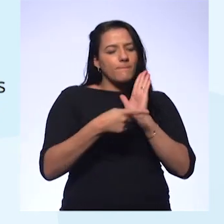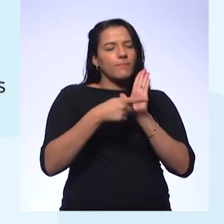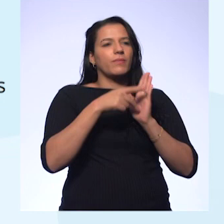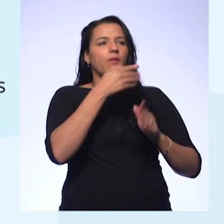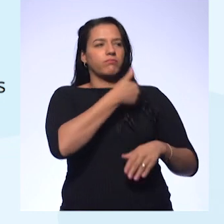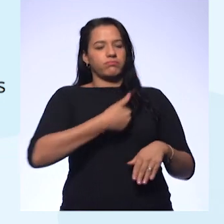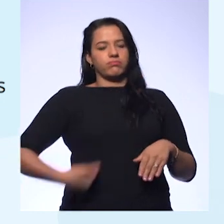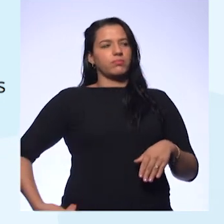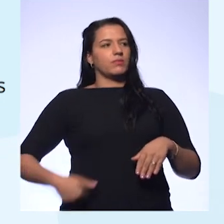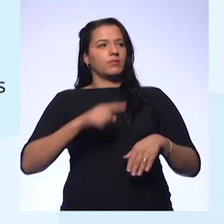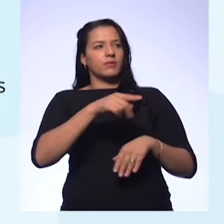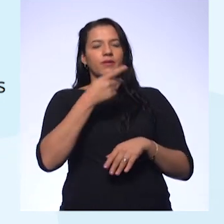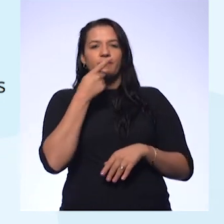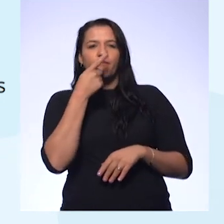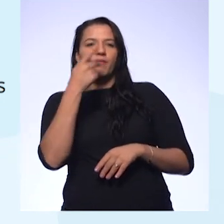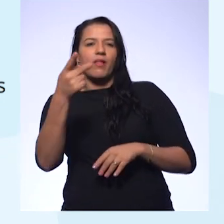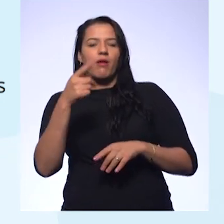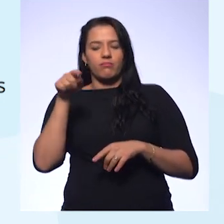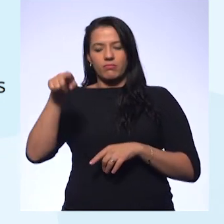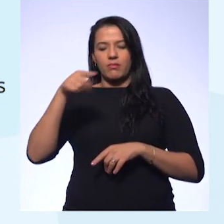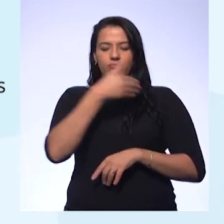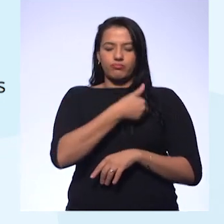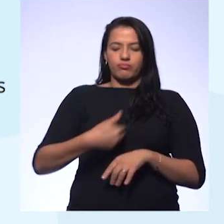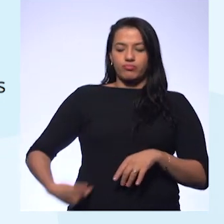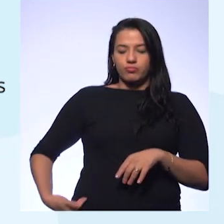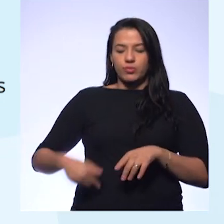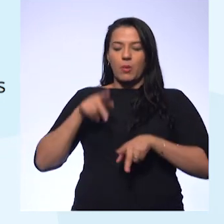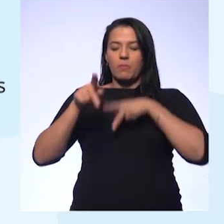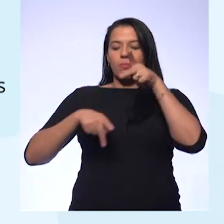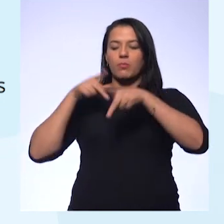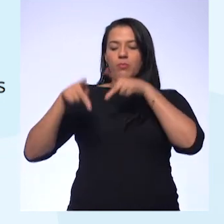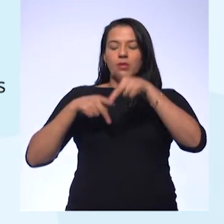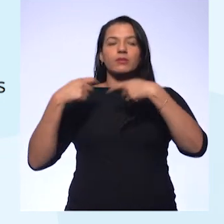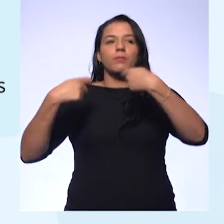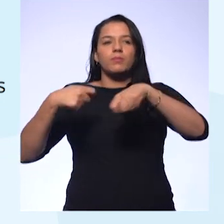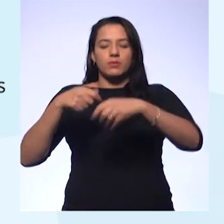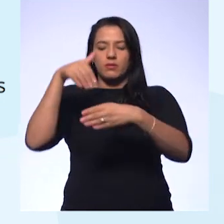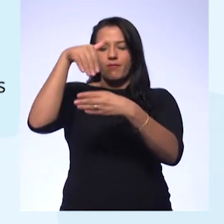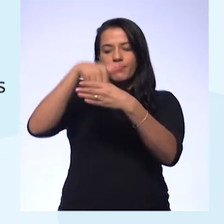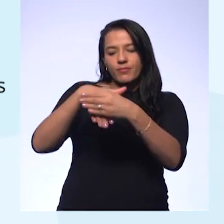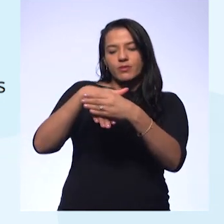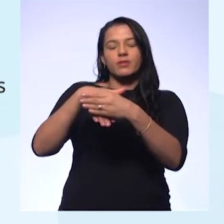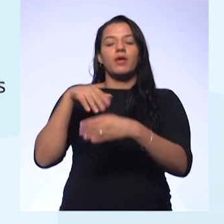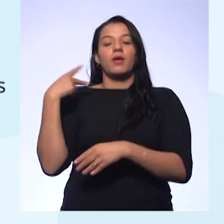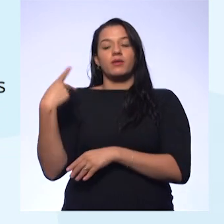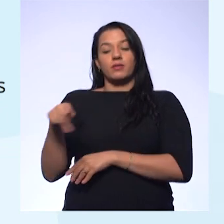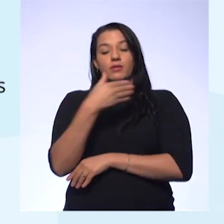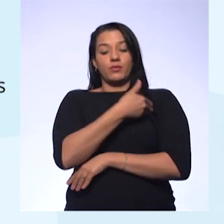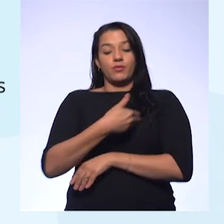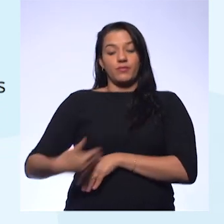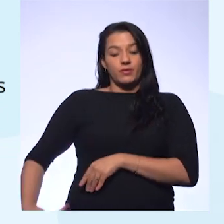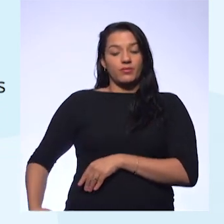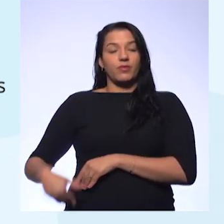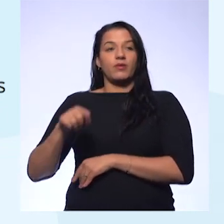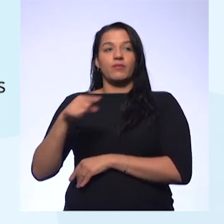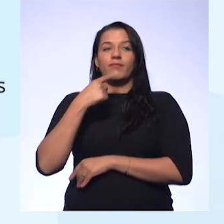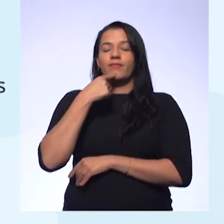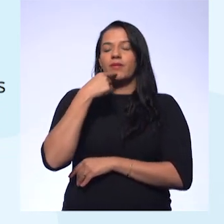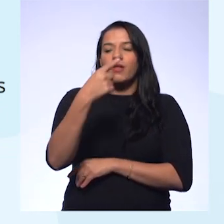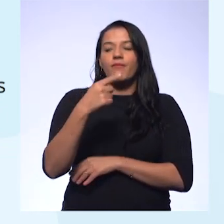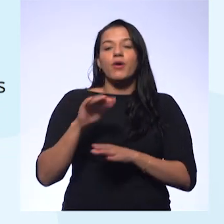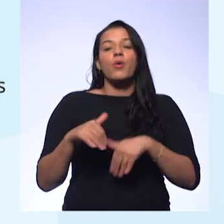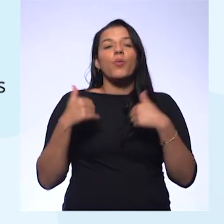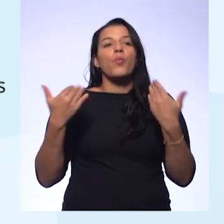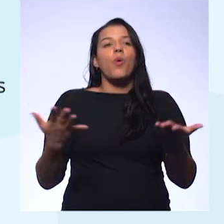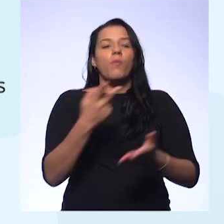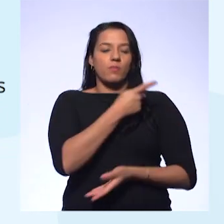que indicava o governador que a sua população deveria votar, e esse governador indicava qual seria o